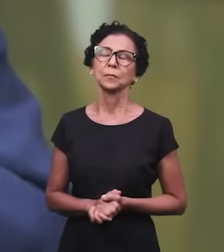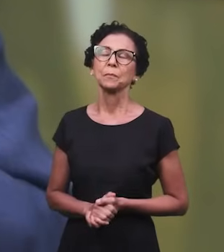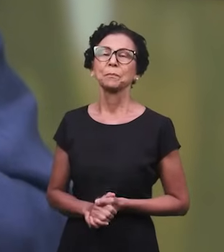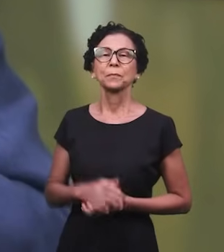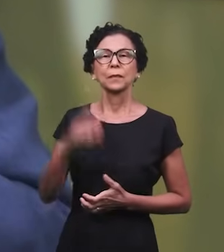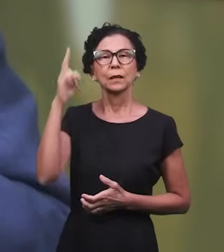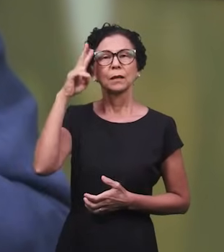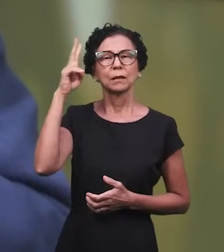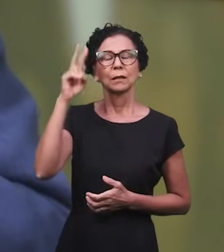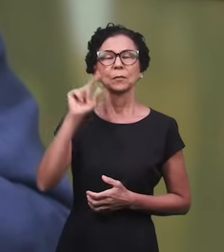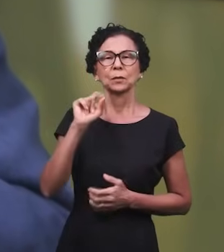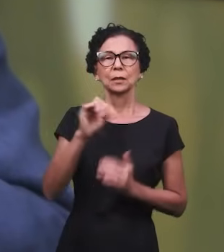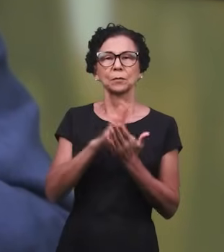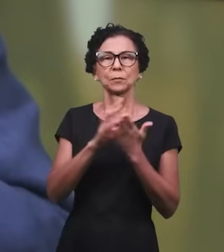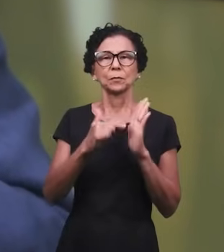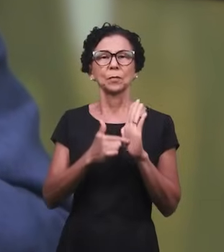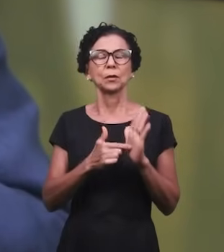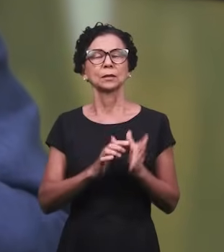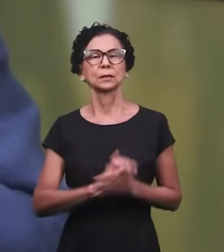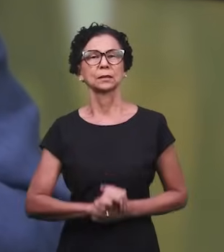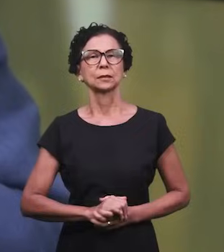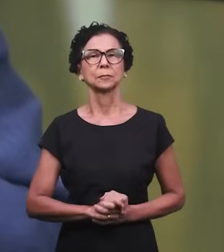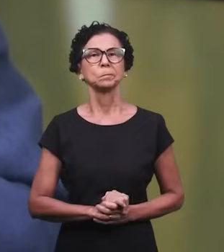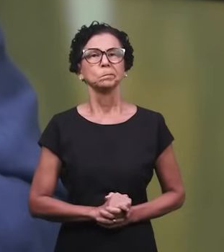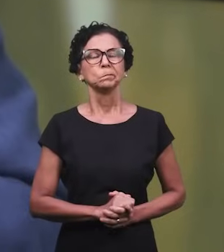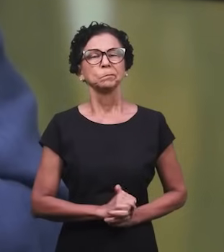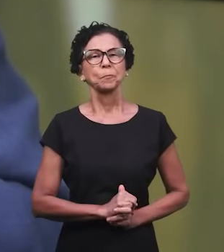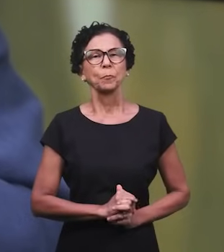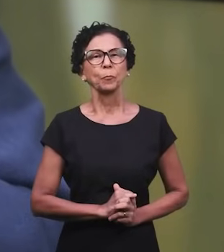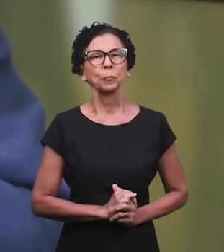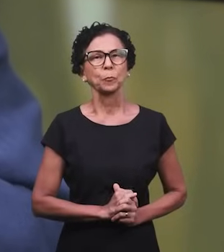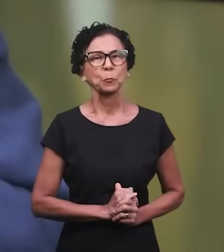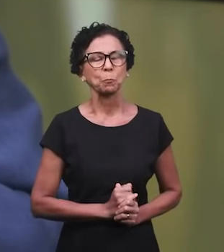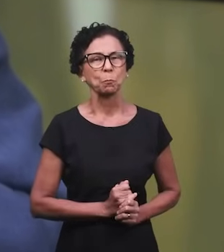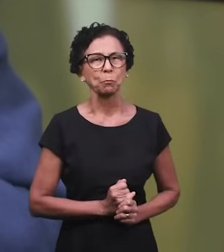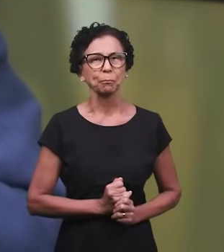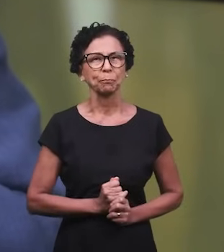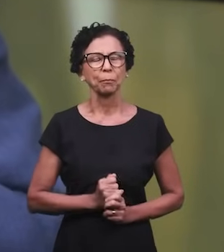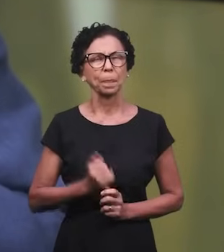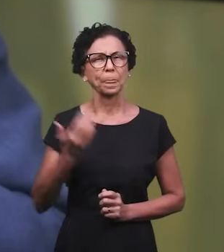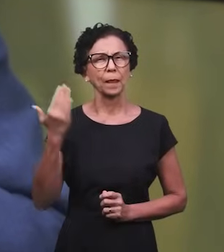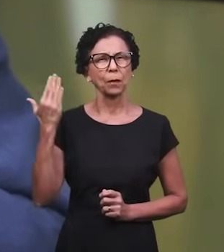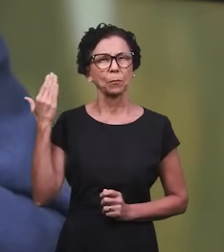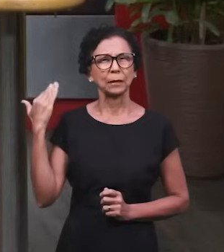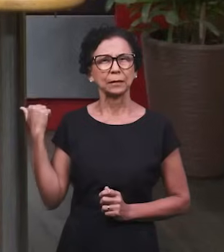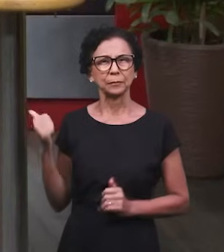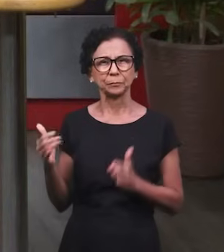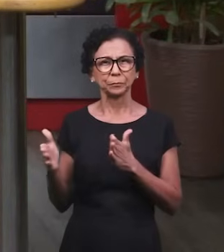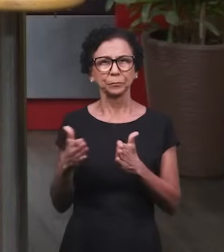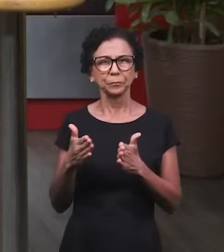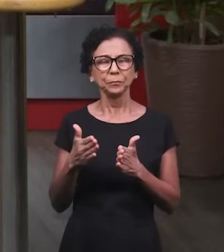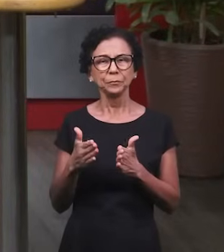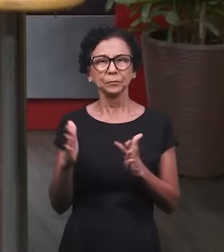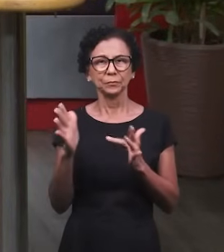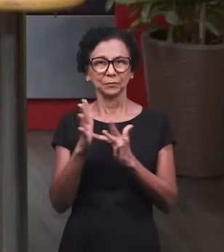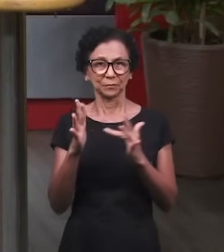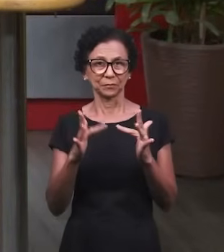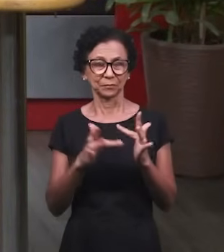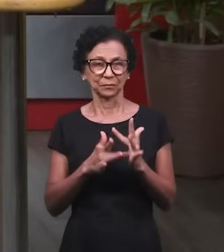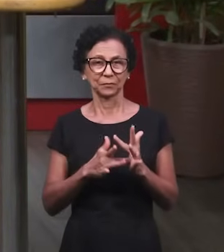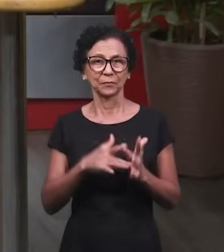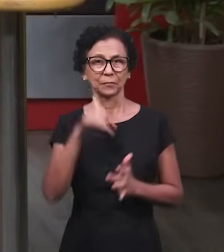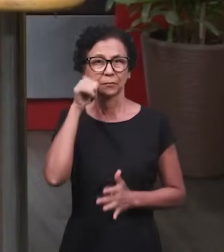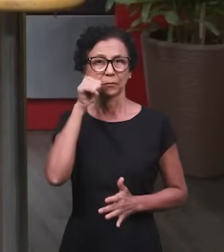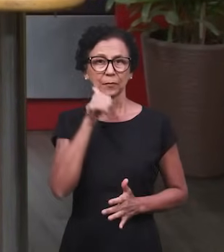bíblica mostra o seguinte que no tempo no tempo da no tempo lá da de Jesus as as